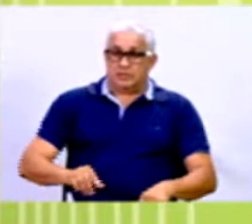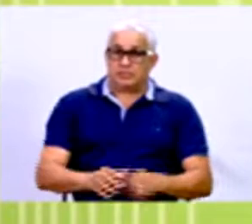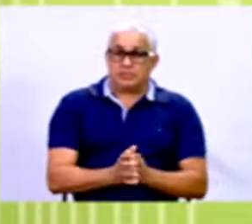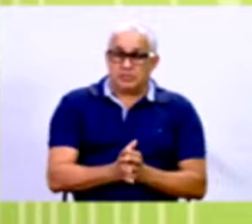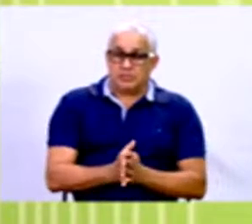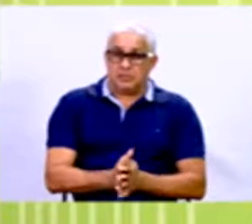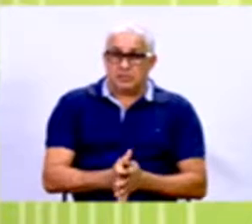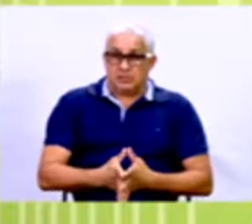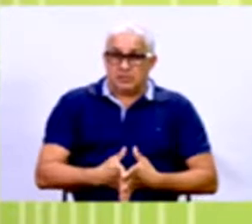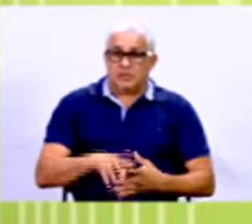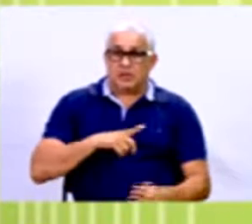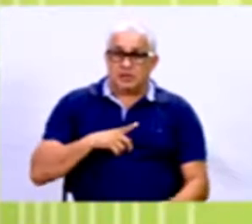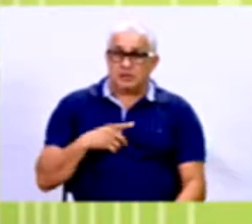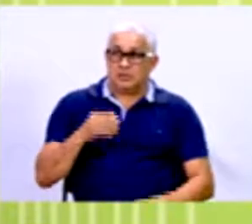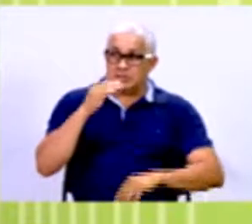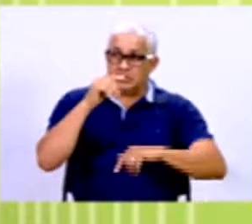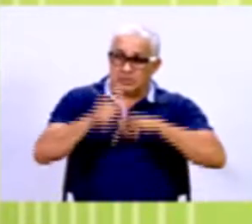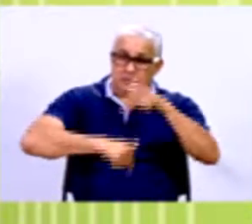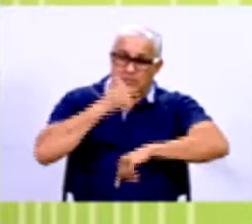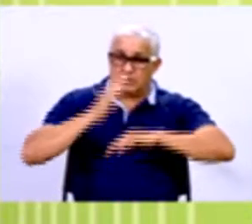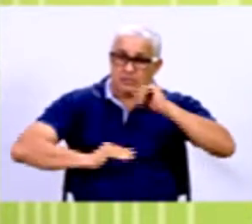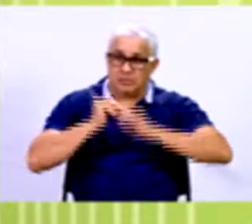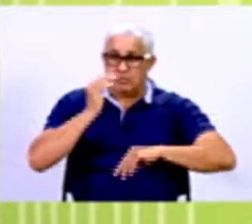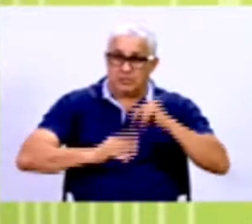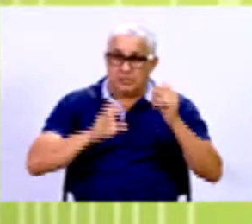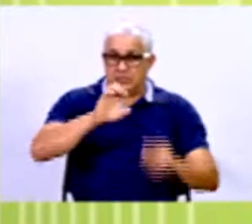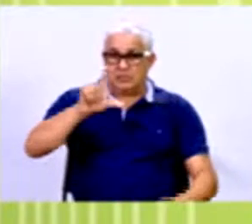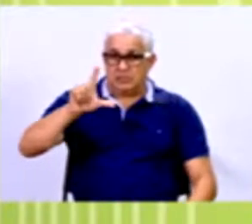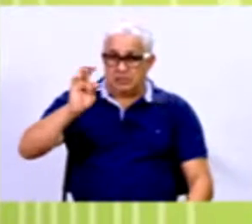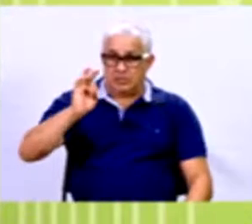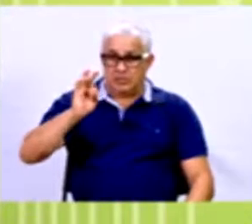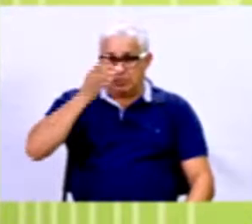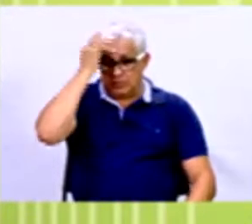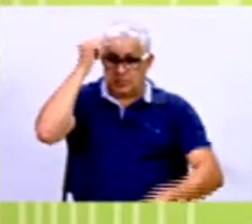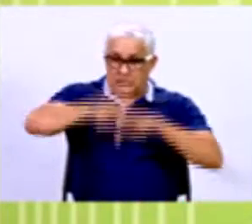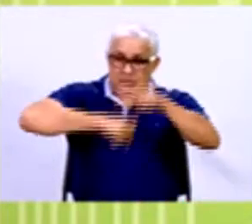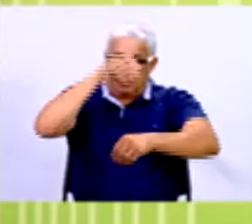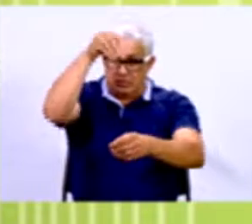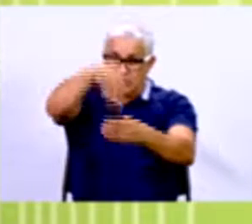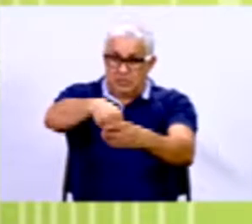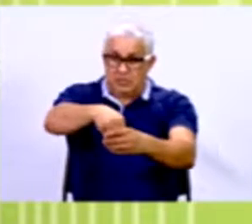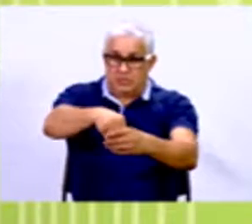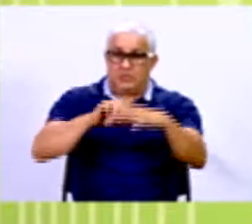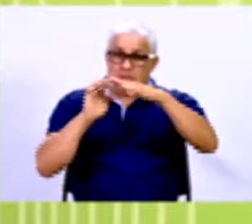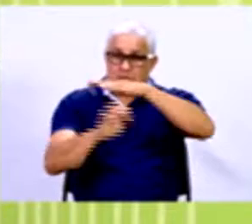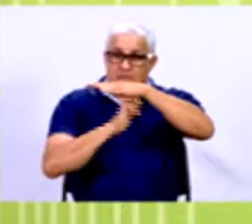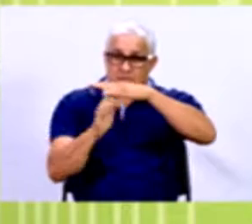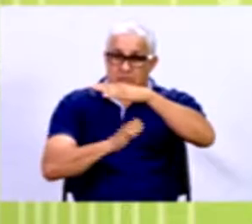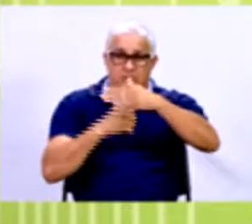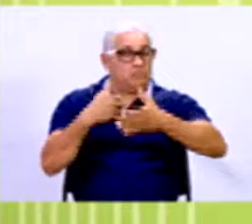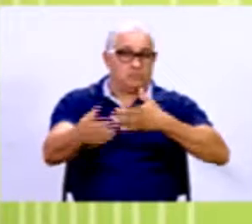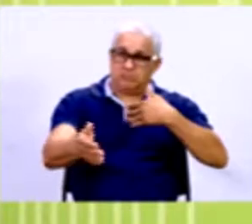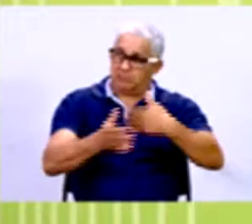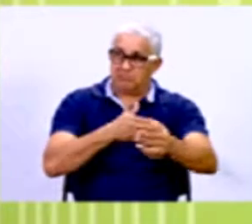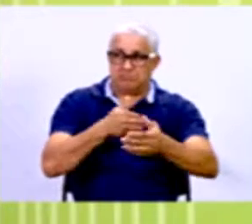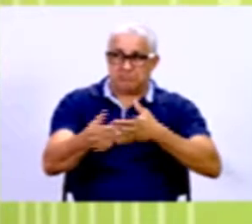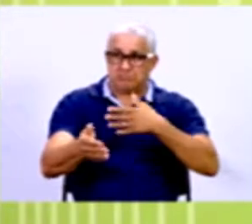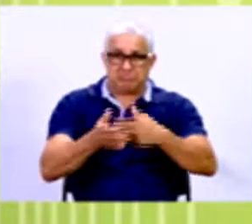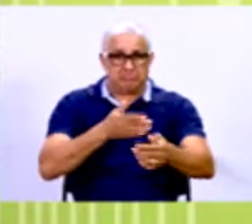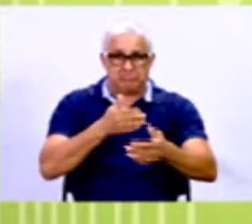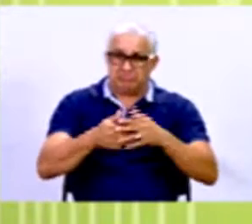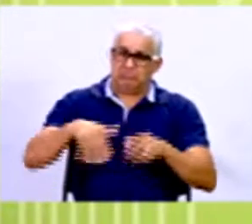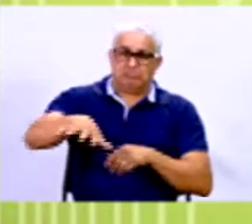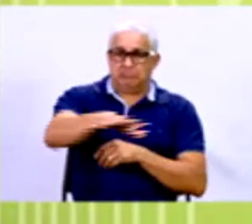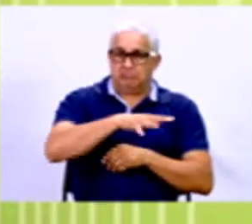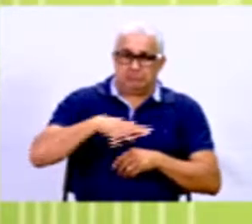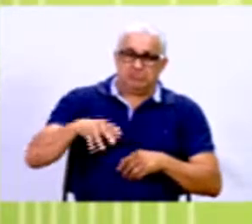indireta que tenham profissionais com regime de CLT, as empresas, quaisquer que seja o ramo,